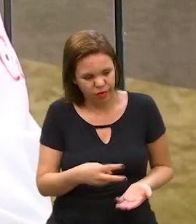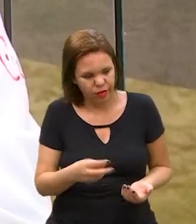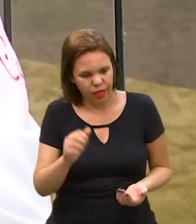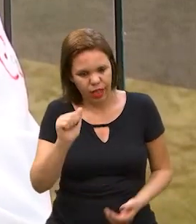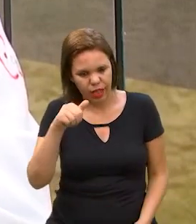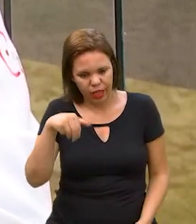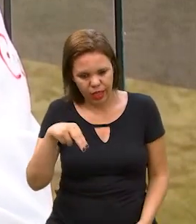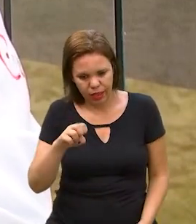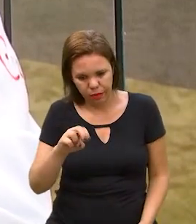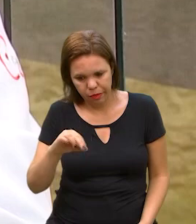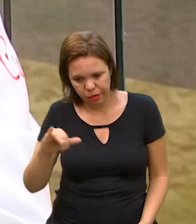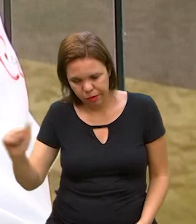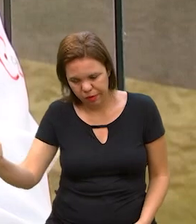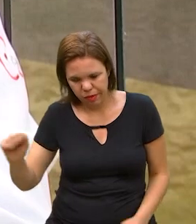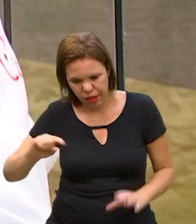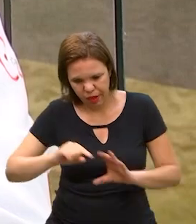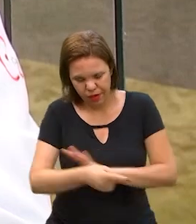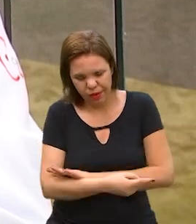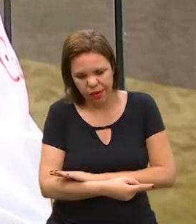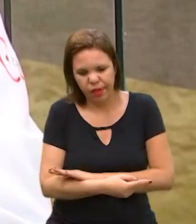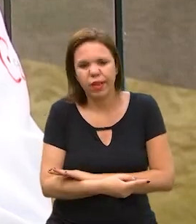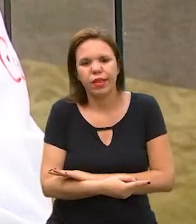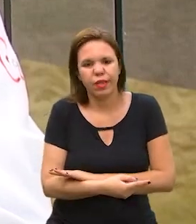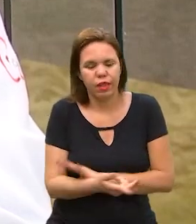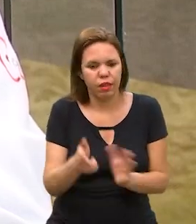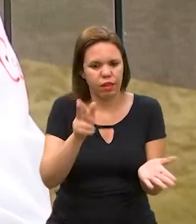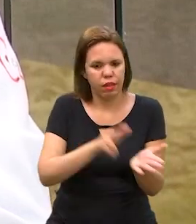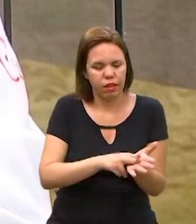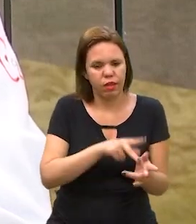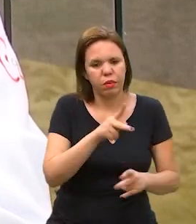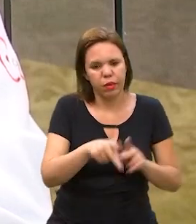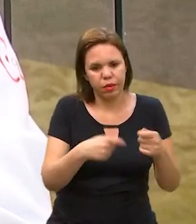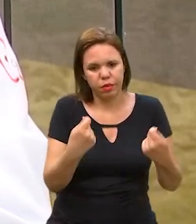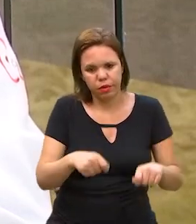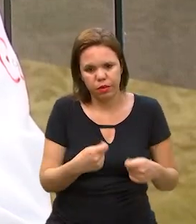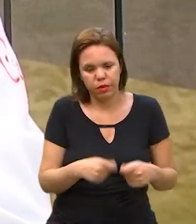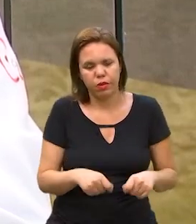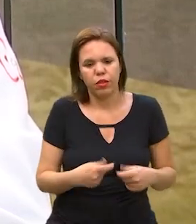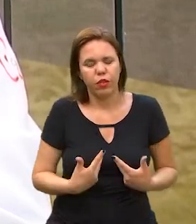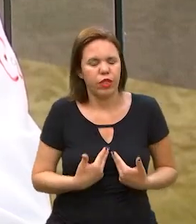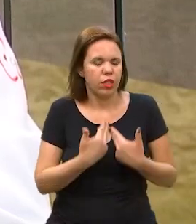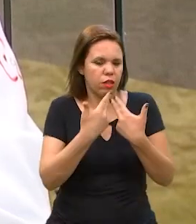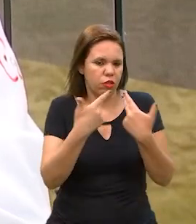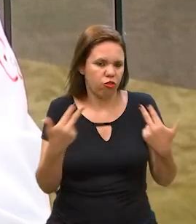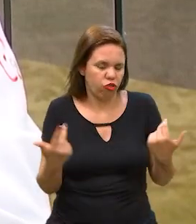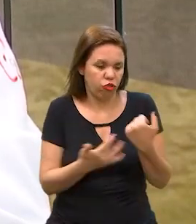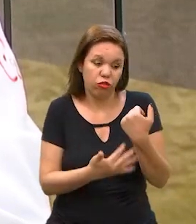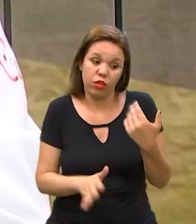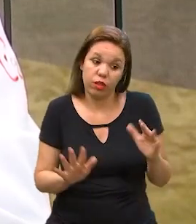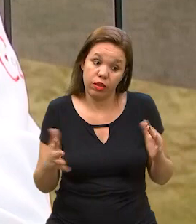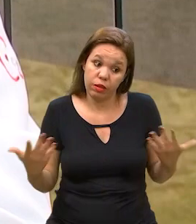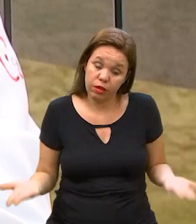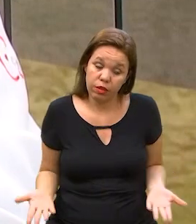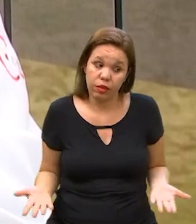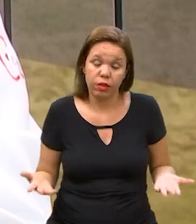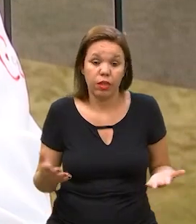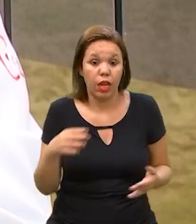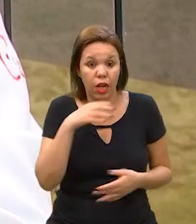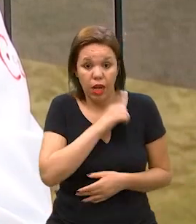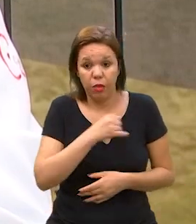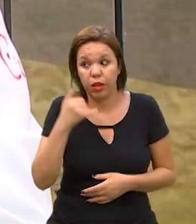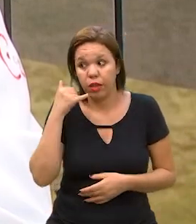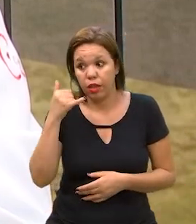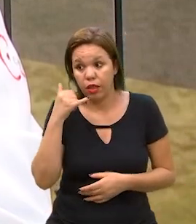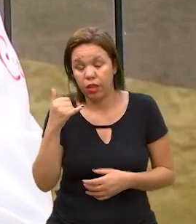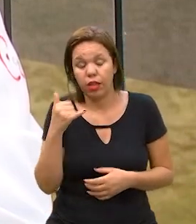vejo uma anemia severa que vai implicar em internação desse paciente, em transfusão, alguma coisa assim,